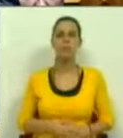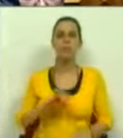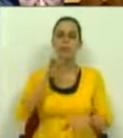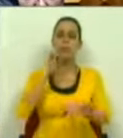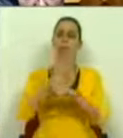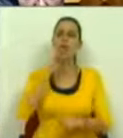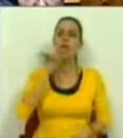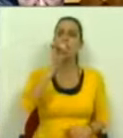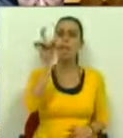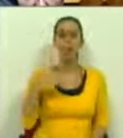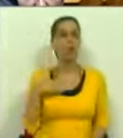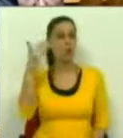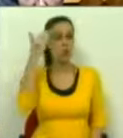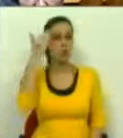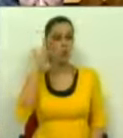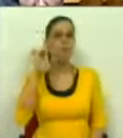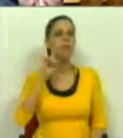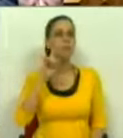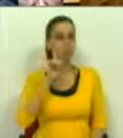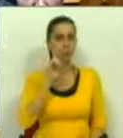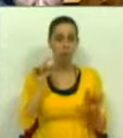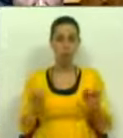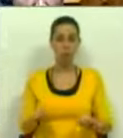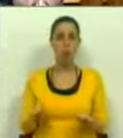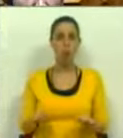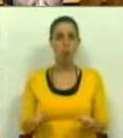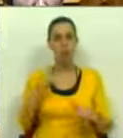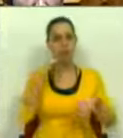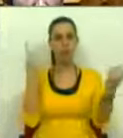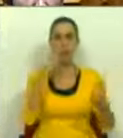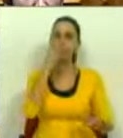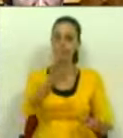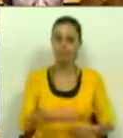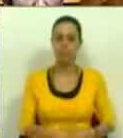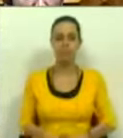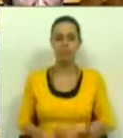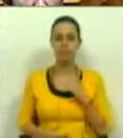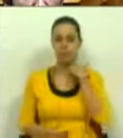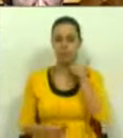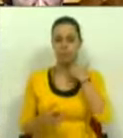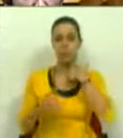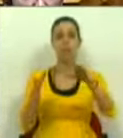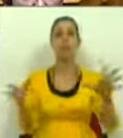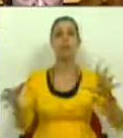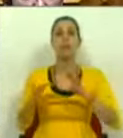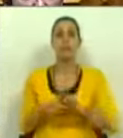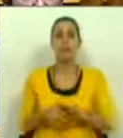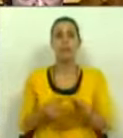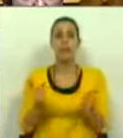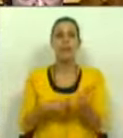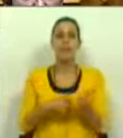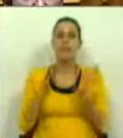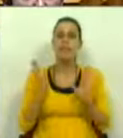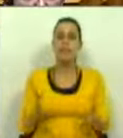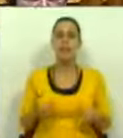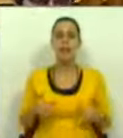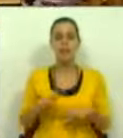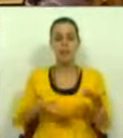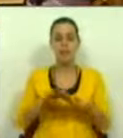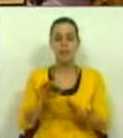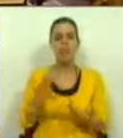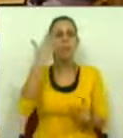uma outra questão que julgo que também é importante hoje aqui colocar-lhe e que tem a ver com a necessidade que temos de